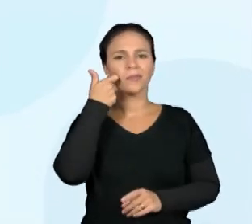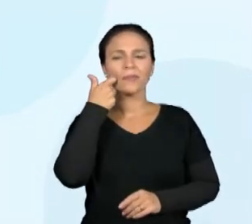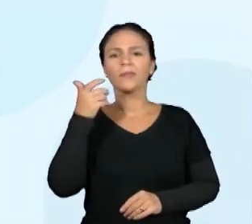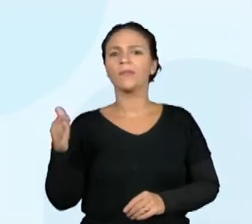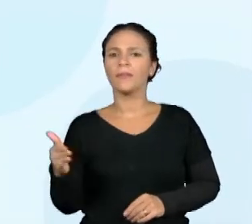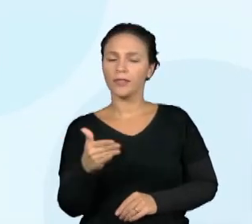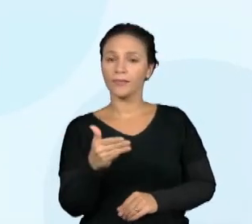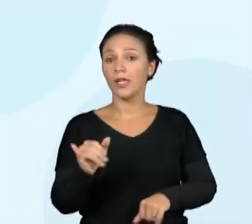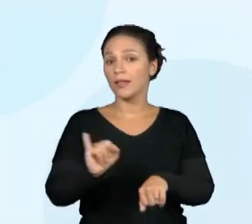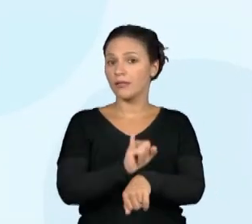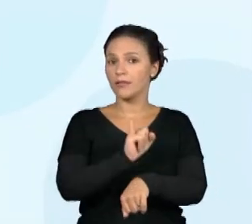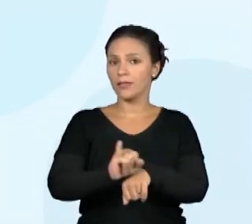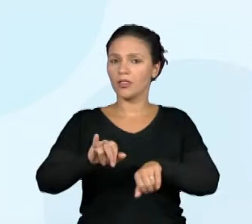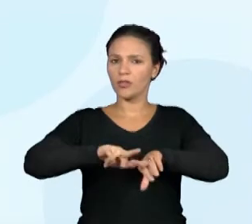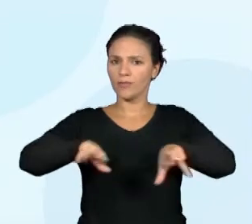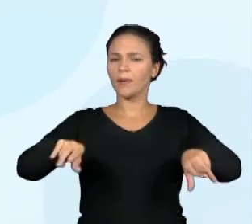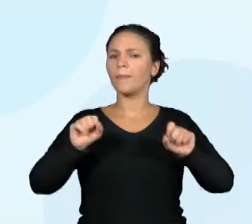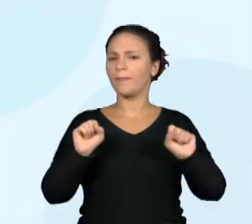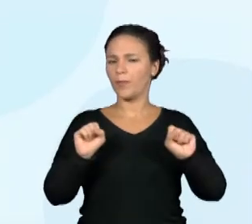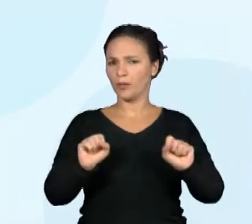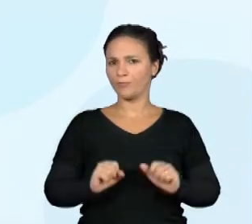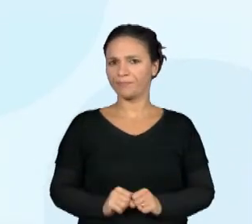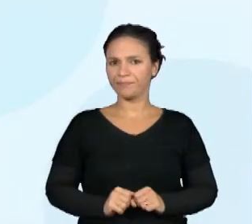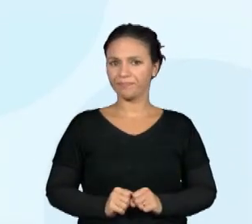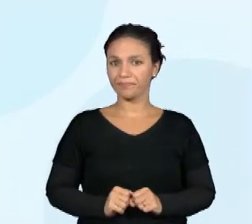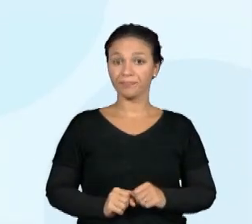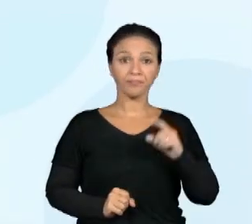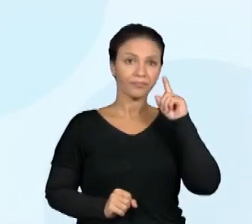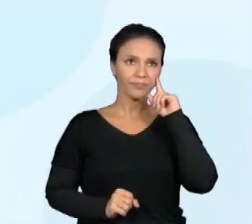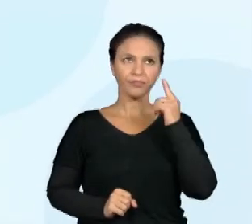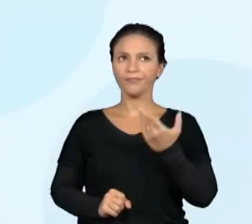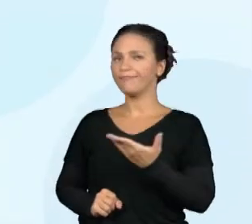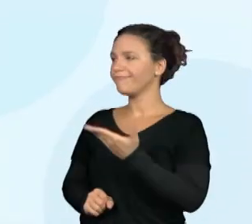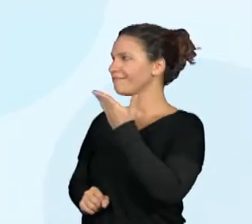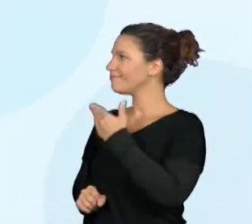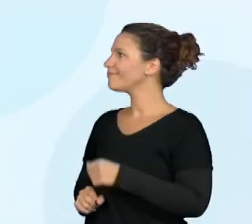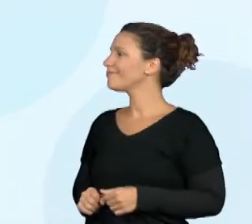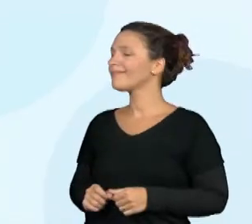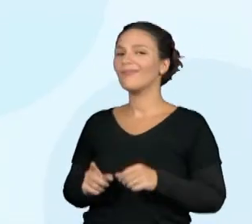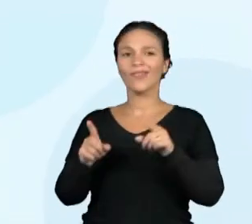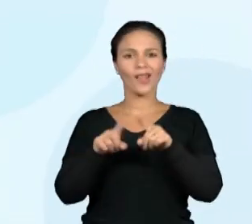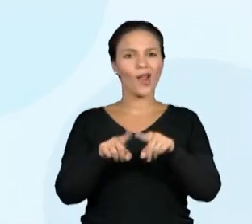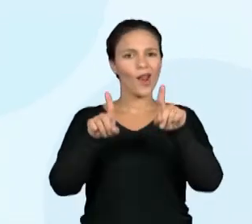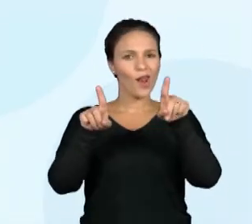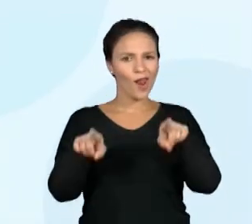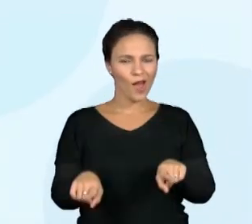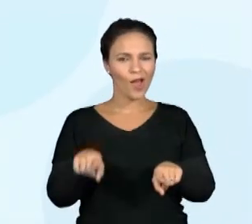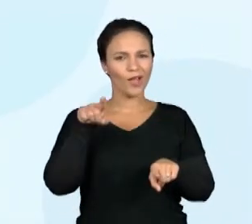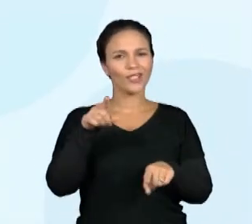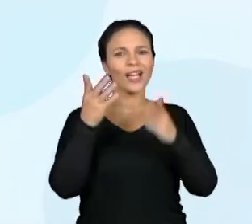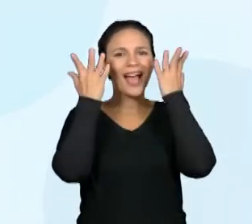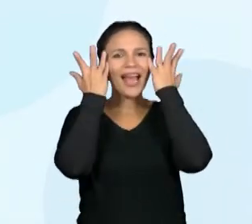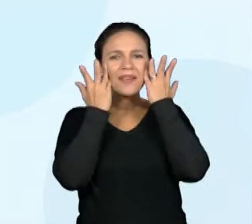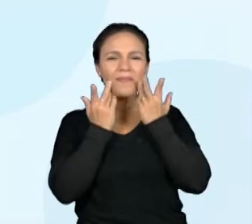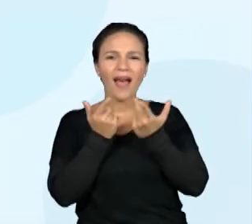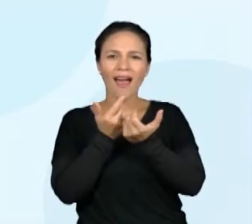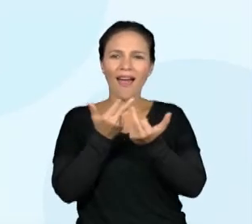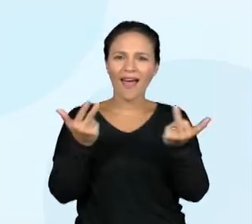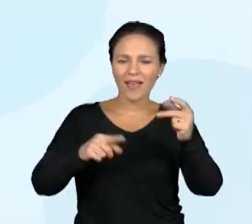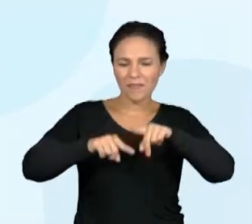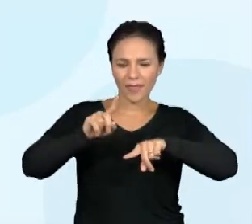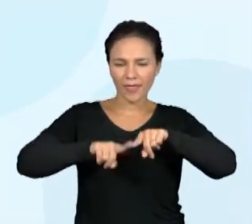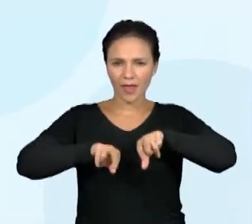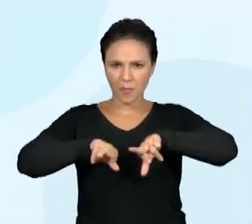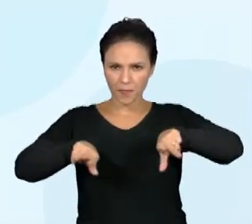diferentes estratégias. Então, galerinha, numa pet shop, que aí no bairro de vocês deve ter, é